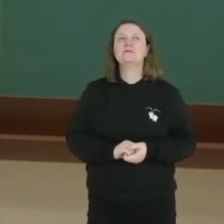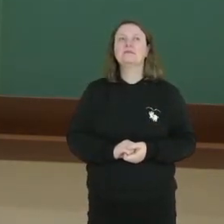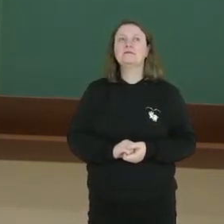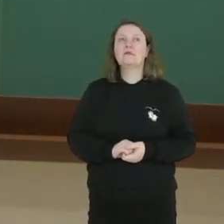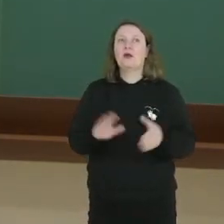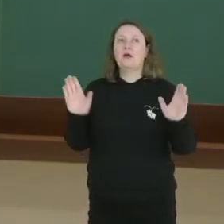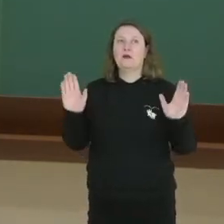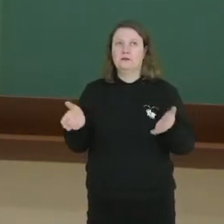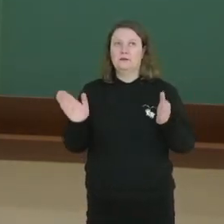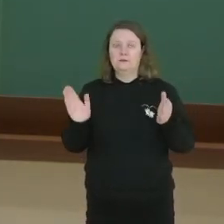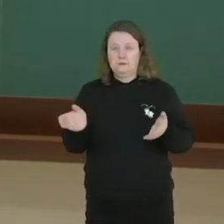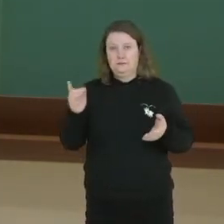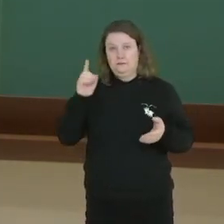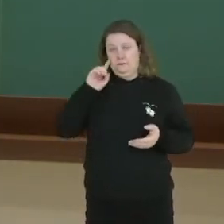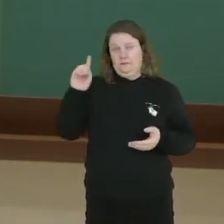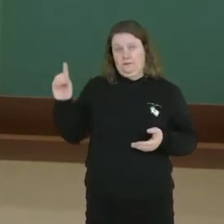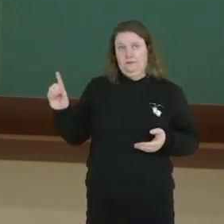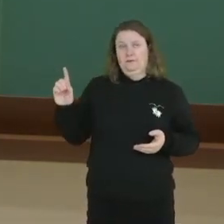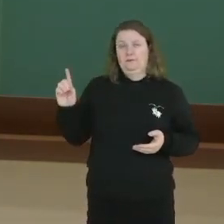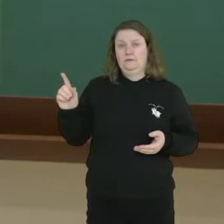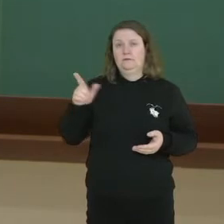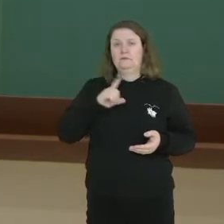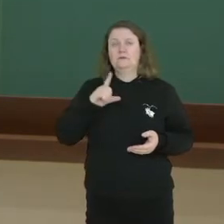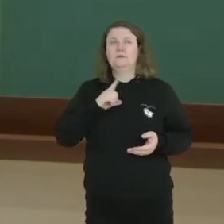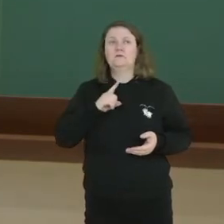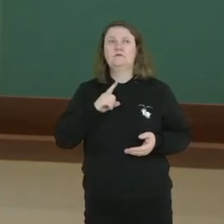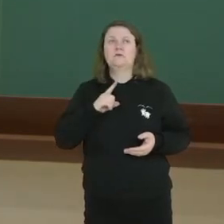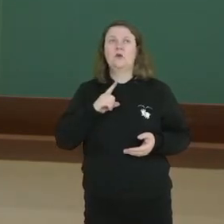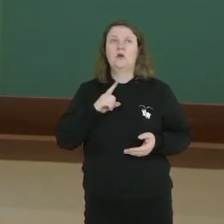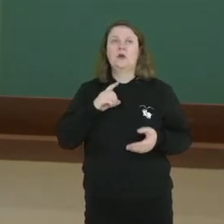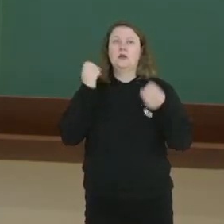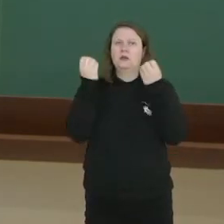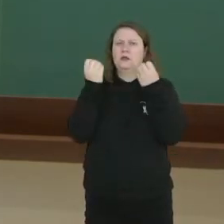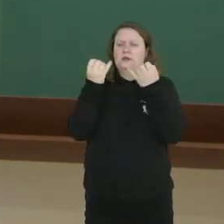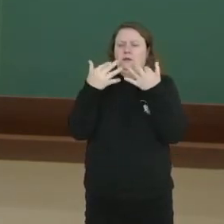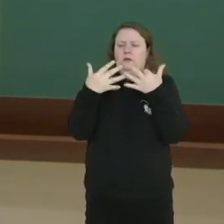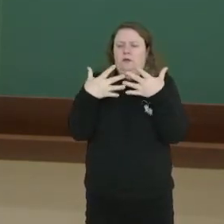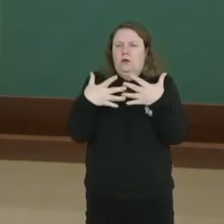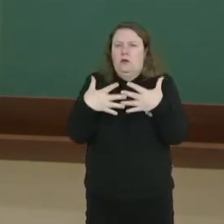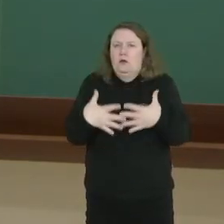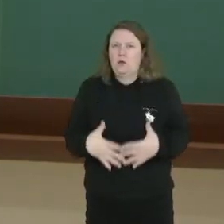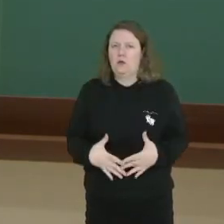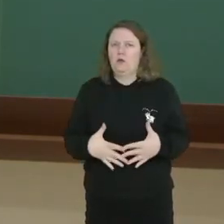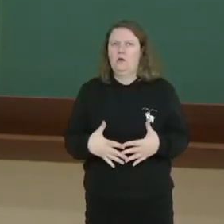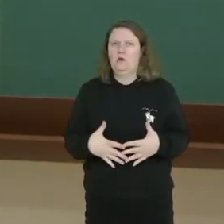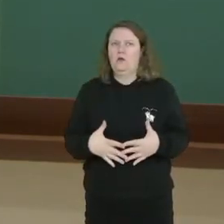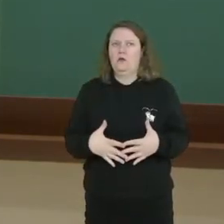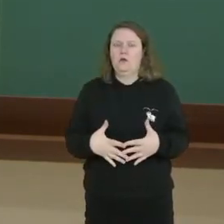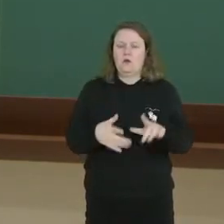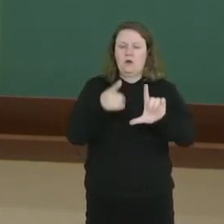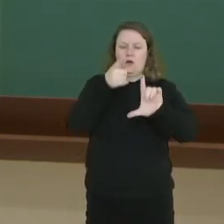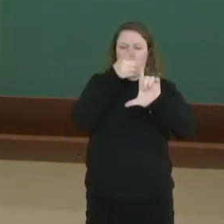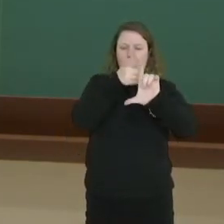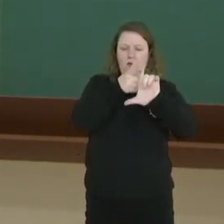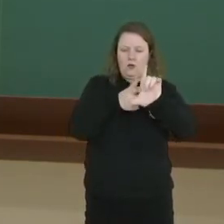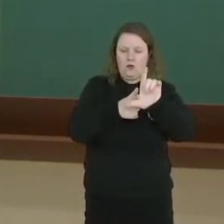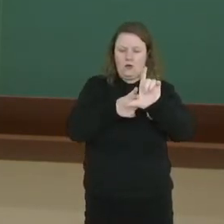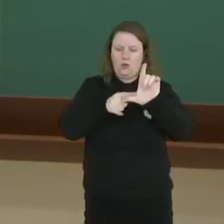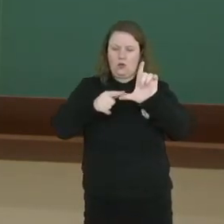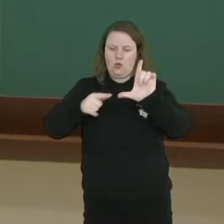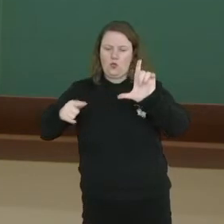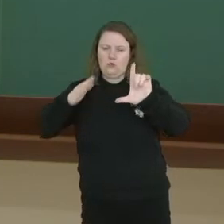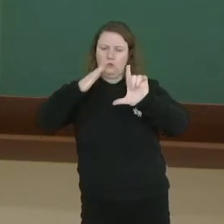Enunciando, então, o teorema de Pitágoras. Então, ele enunciou, ele explicou, ele escreveu essa relação entre os lados de um triângulo e o que